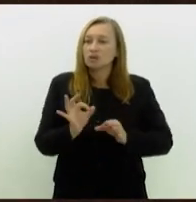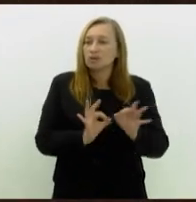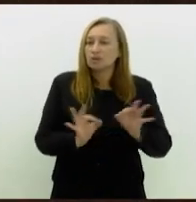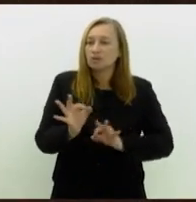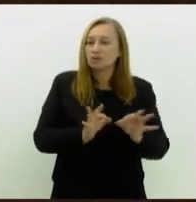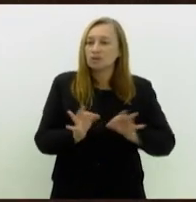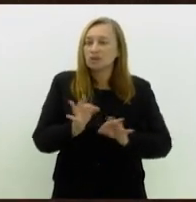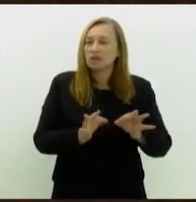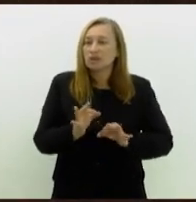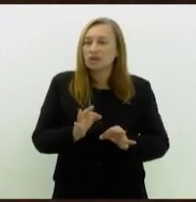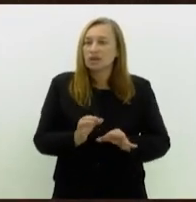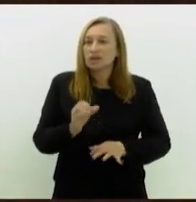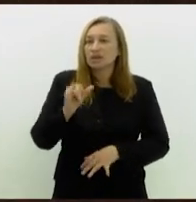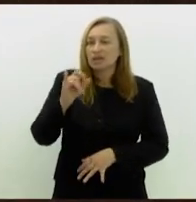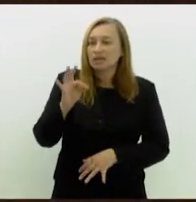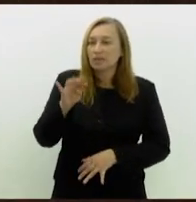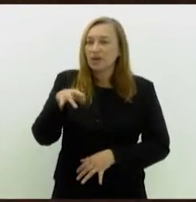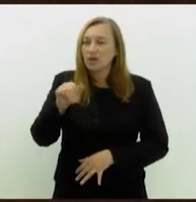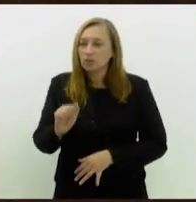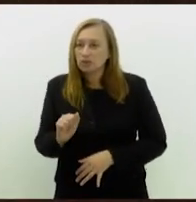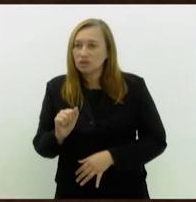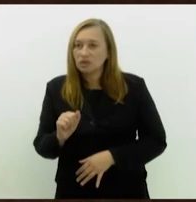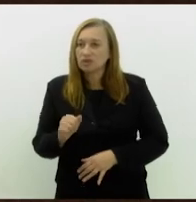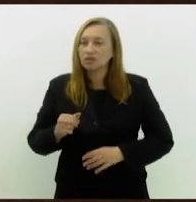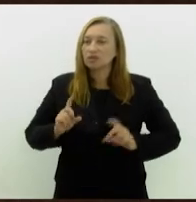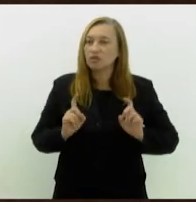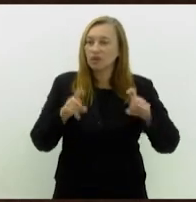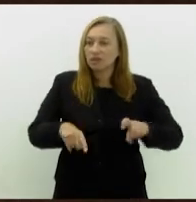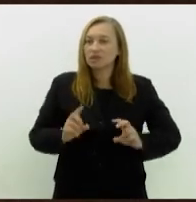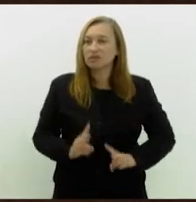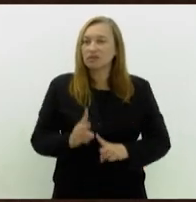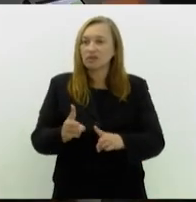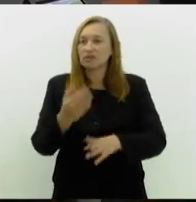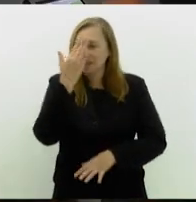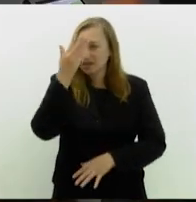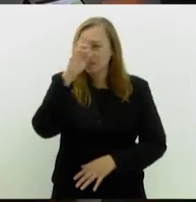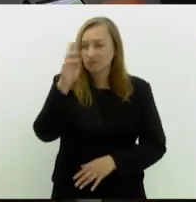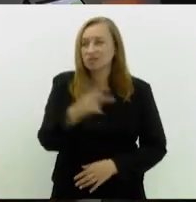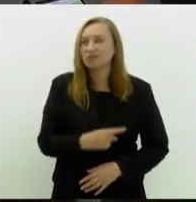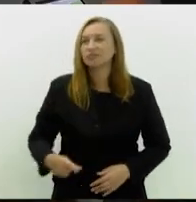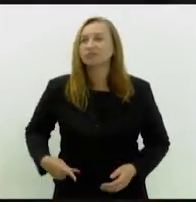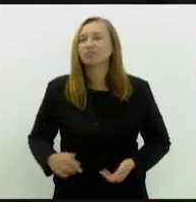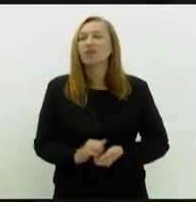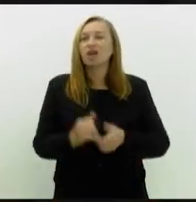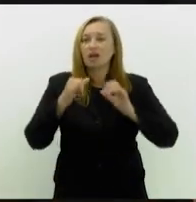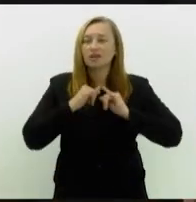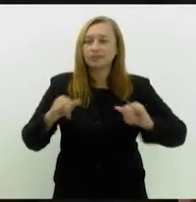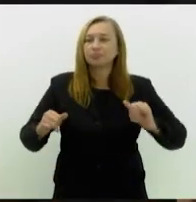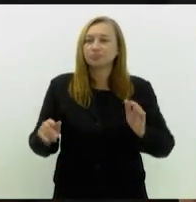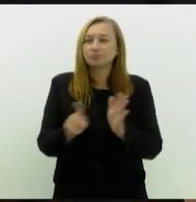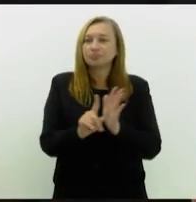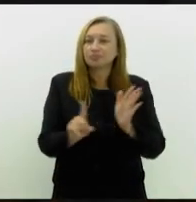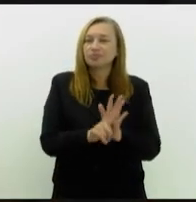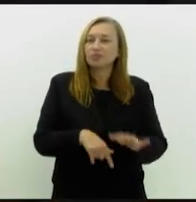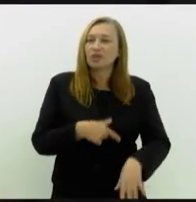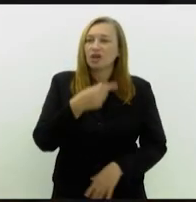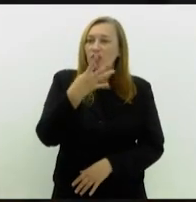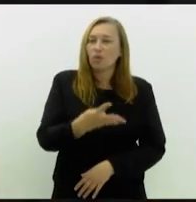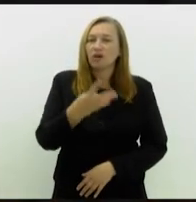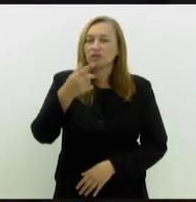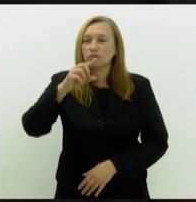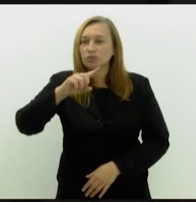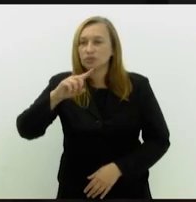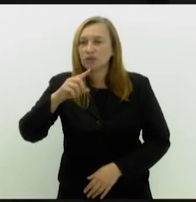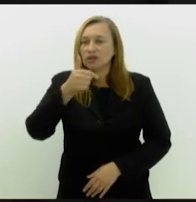Itaperuna e Nova Friburgo o meu mandato segue à disposição Obrigada Presidente anuncio projeto de lei número